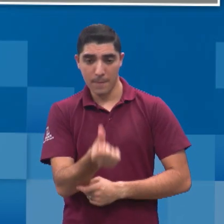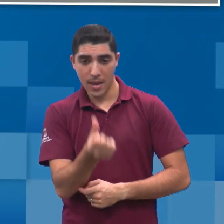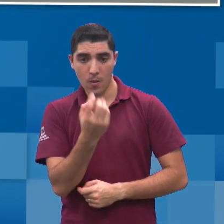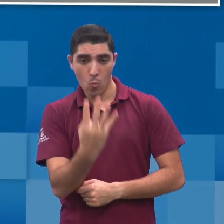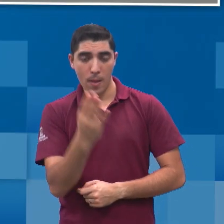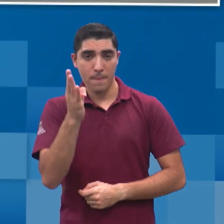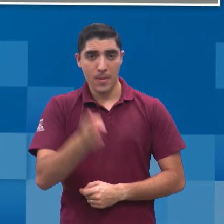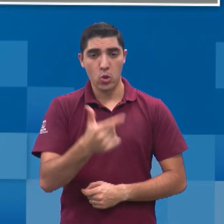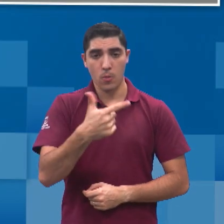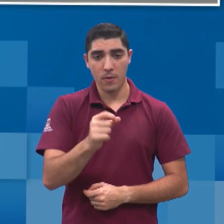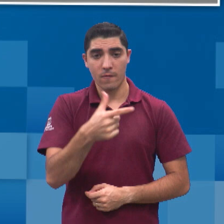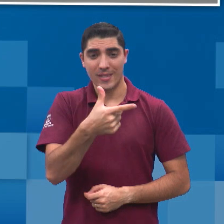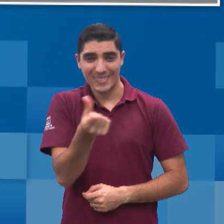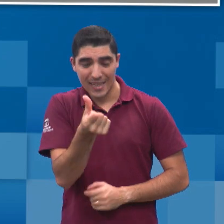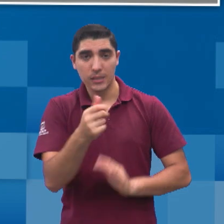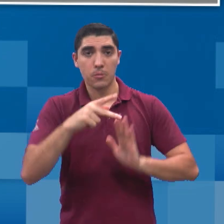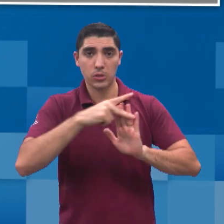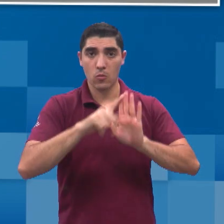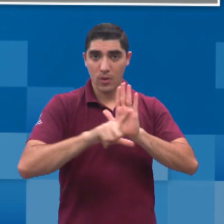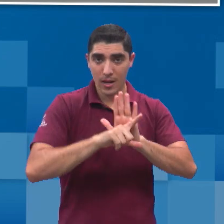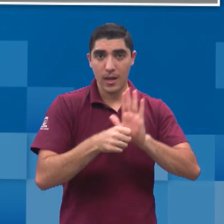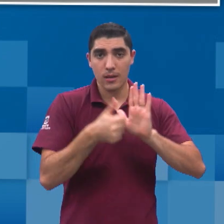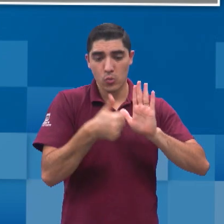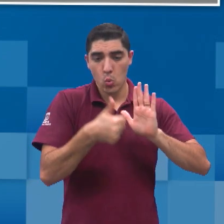3364/2026, projeto de lei número